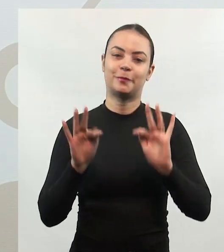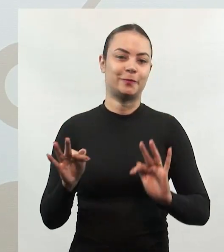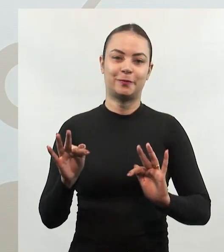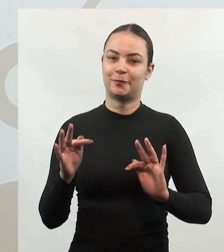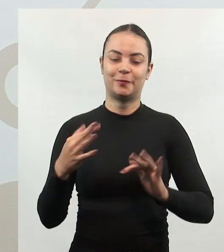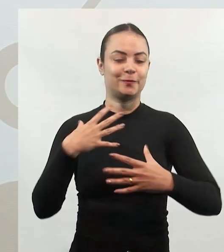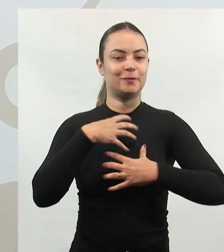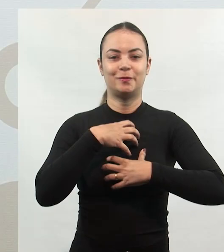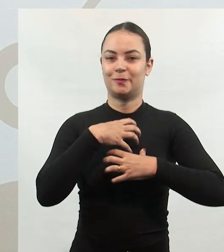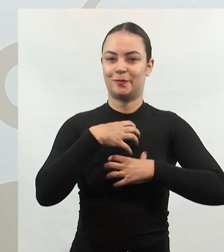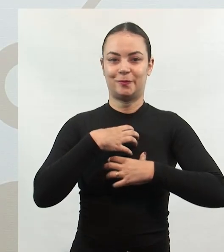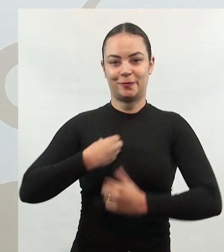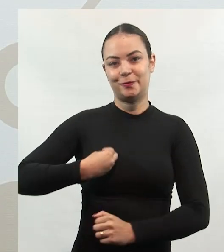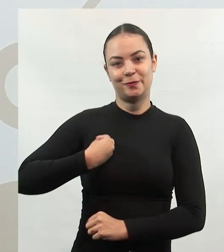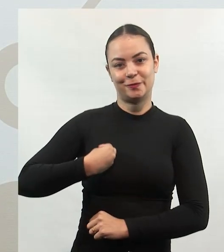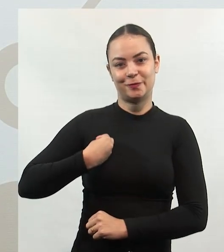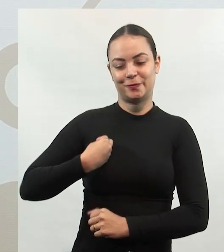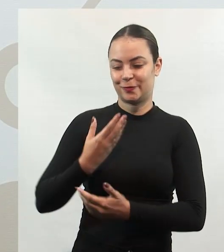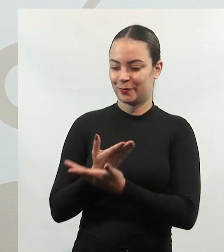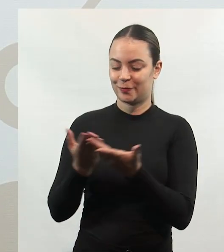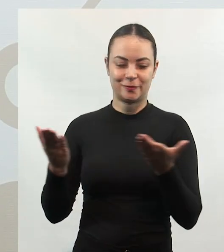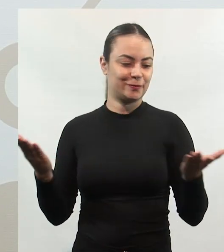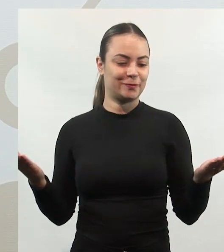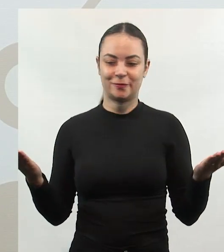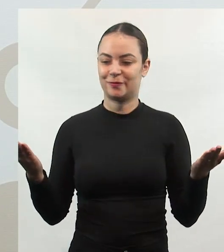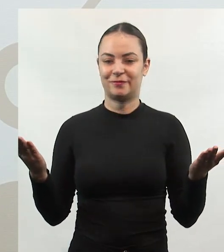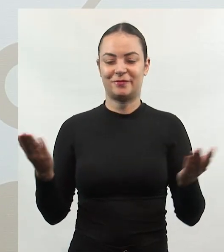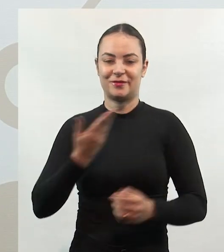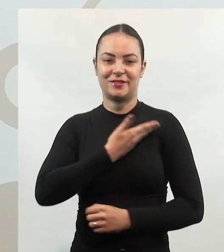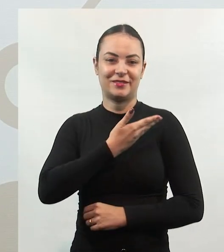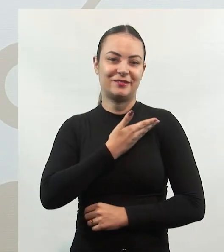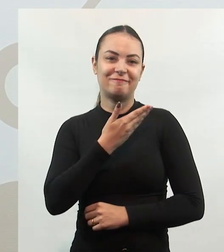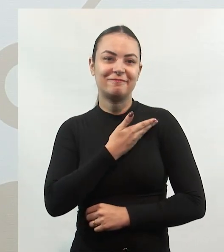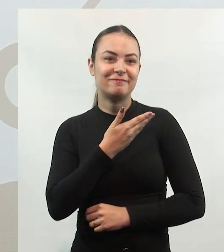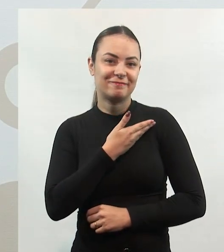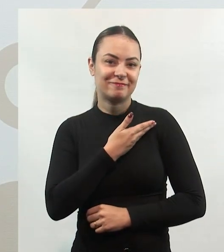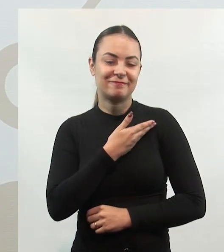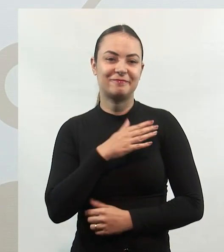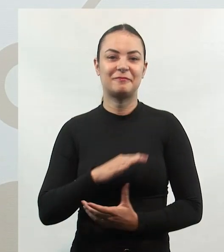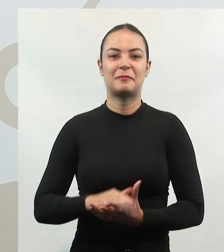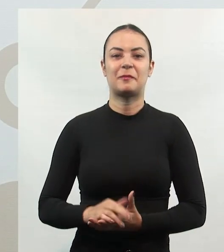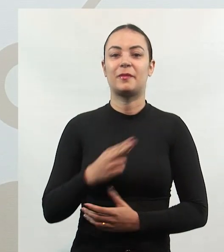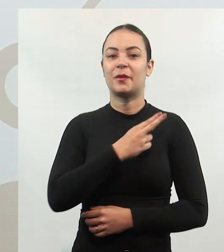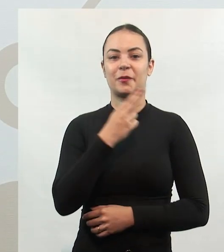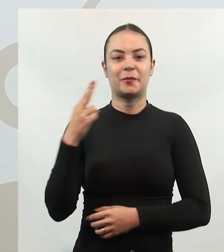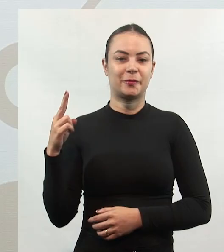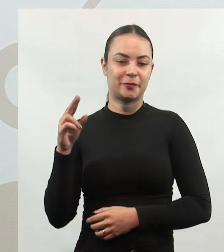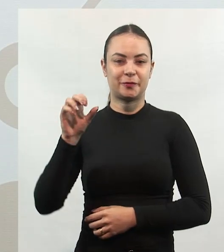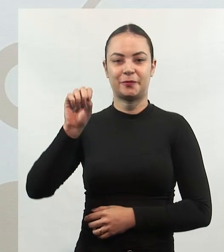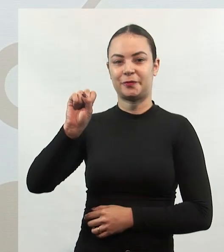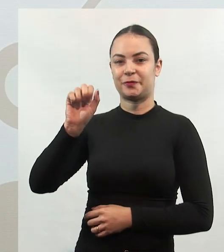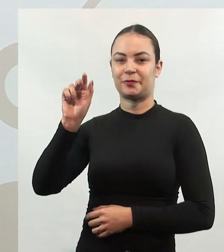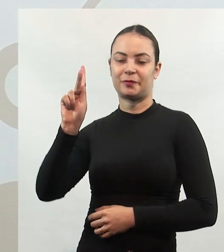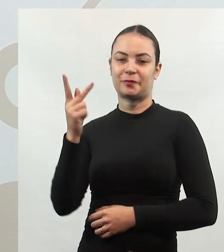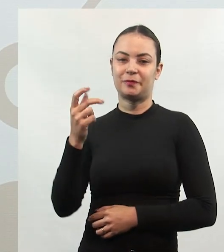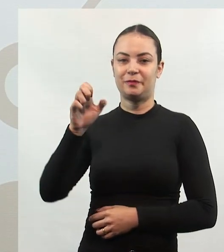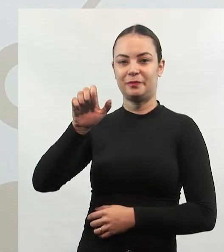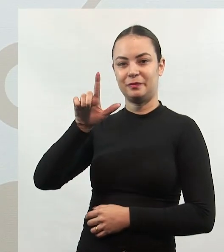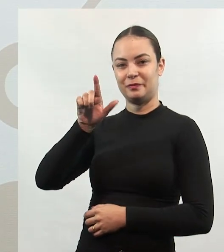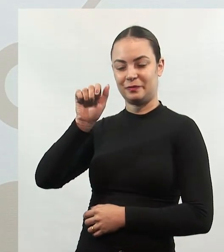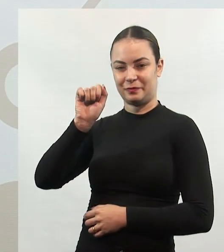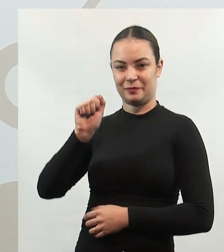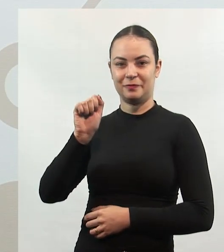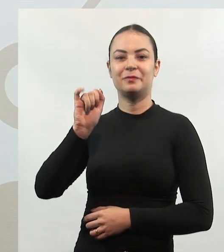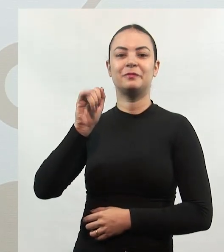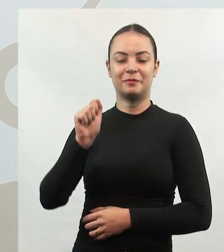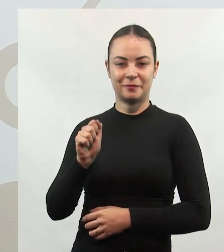Carmela. A gente tem muita história boa para contar. O meu nome é Sheila Chediak. Eu tenho uma estatura baixa, pele clara,